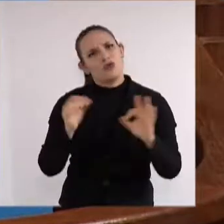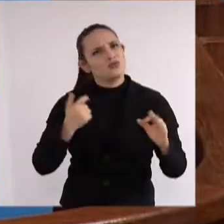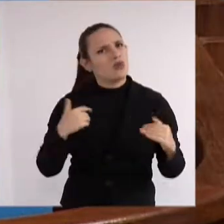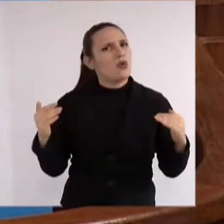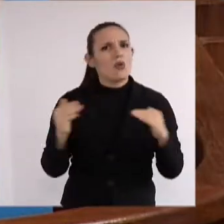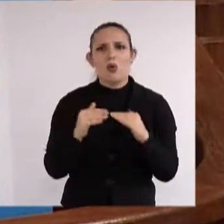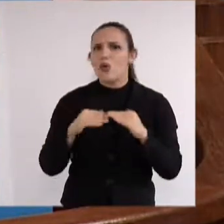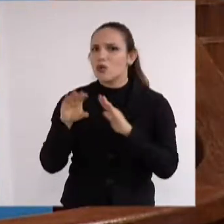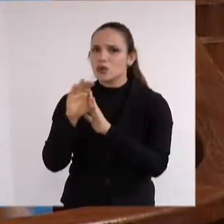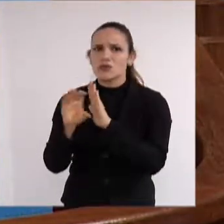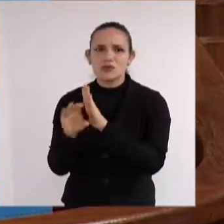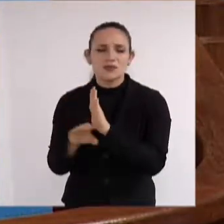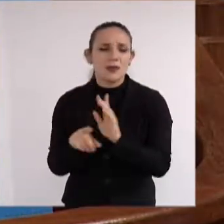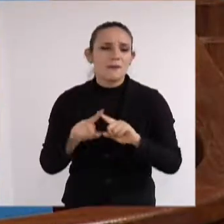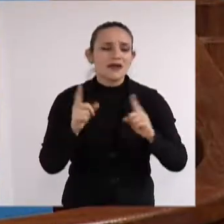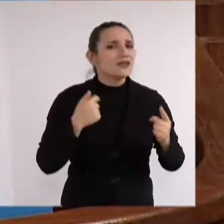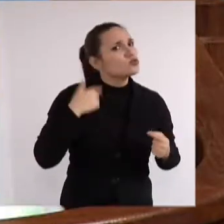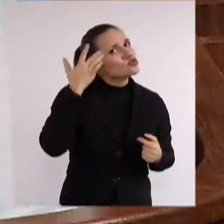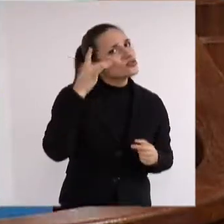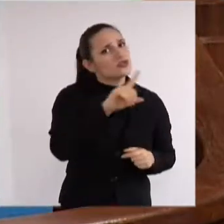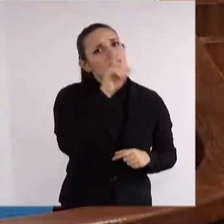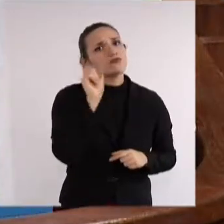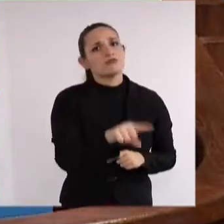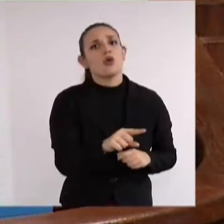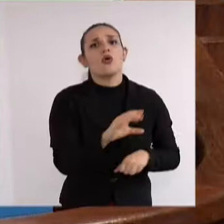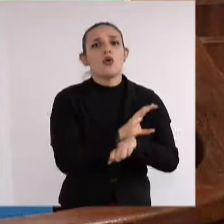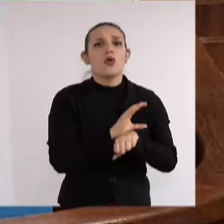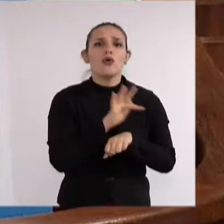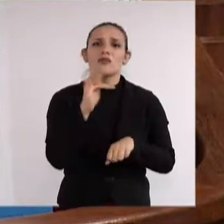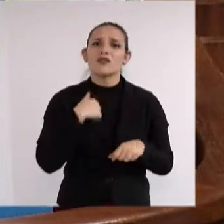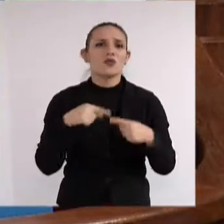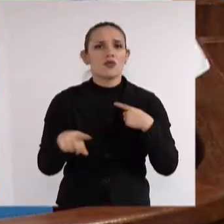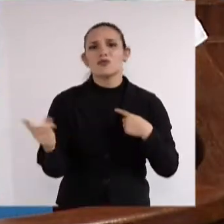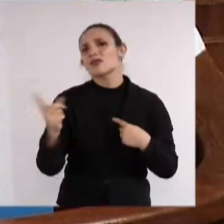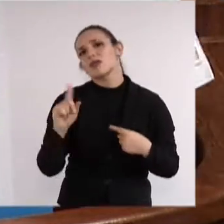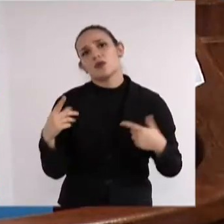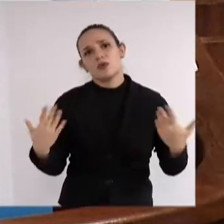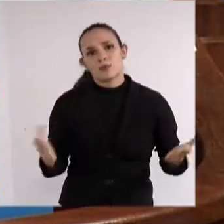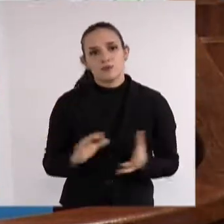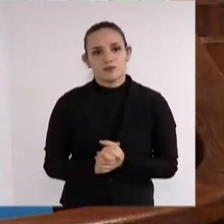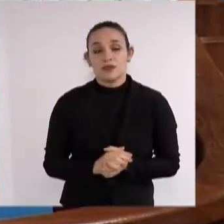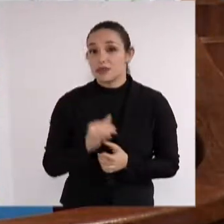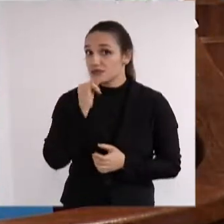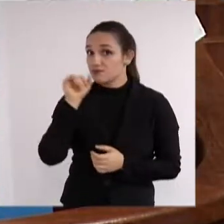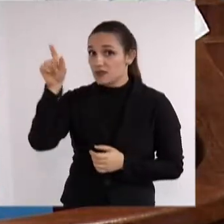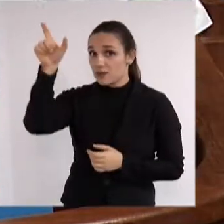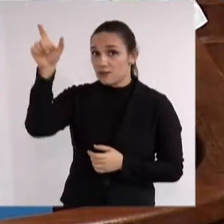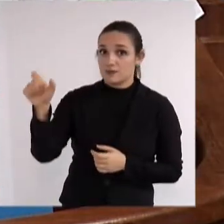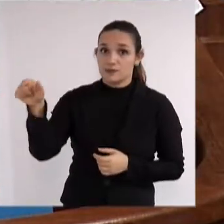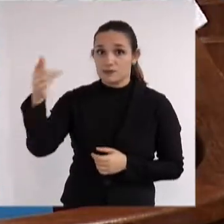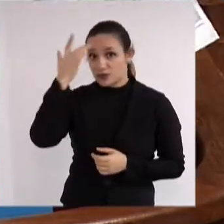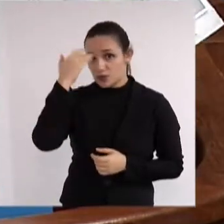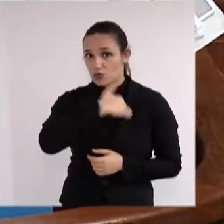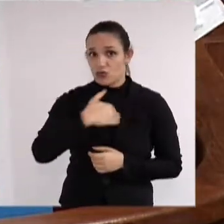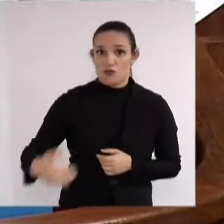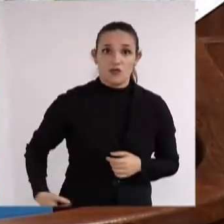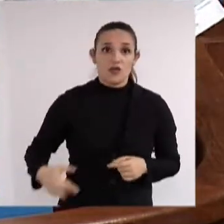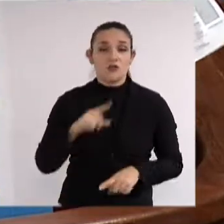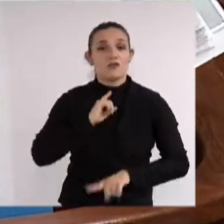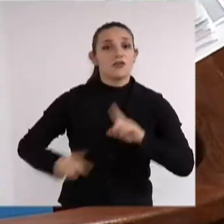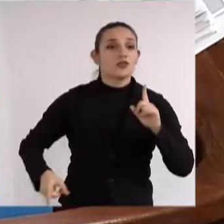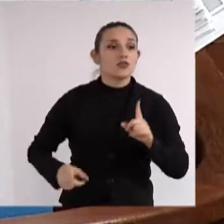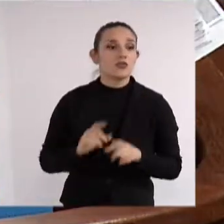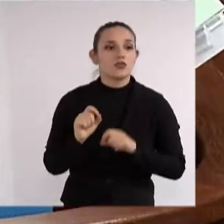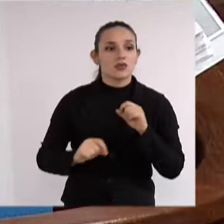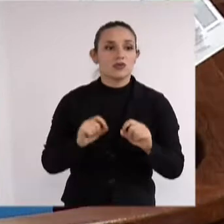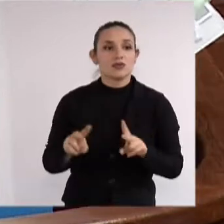com o mérito, mas, do ponto de vista da constitucionalidade, eu tenho que discordar dele. O governo vetou, dizendo exatamente